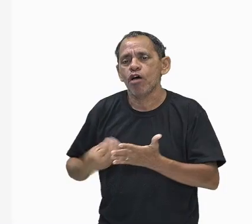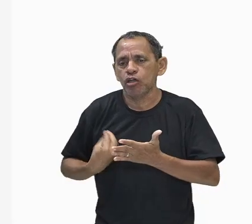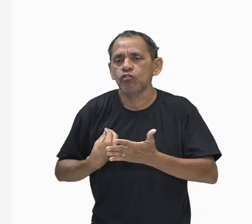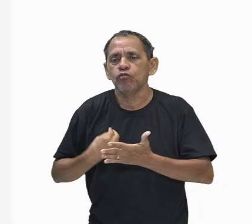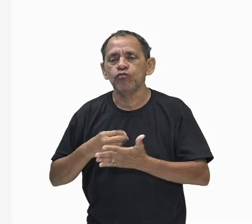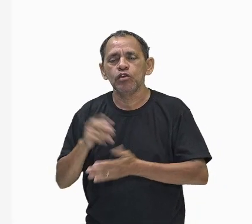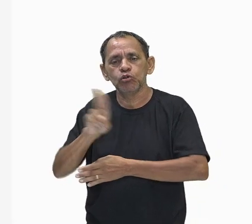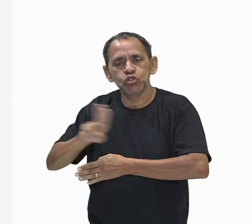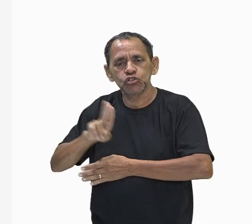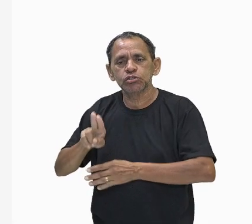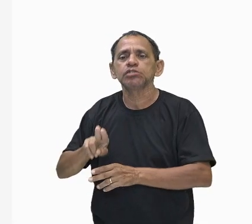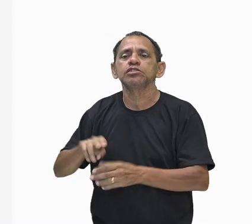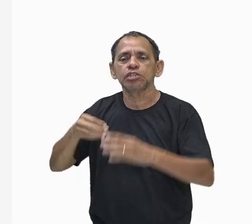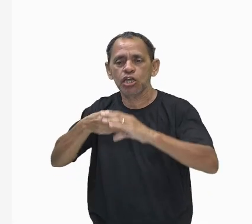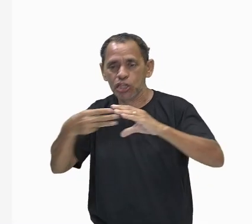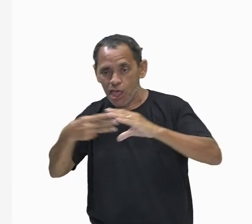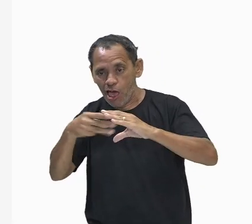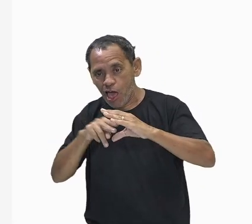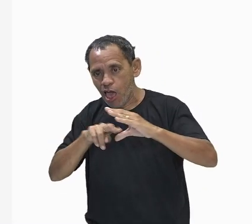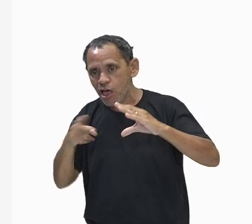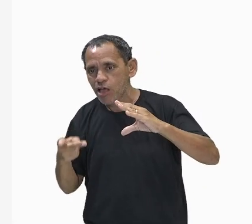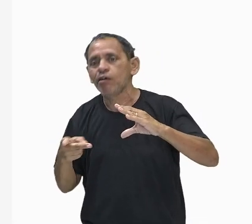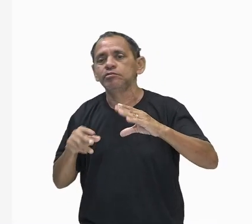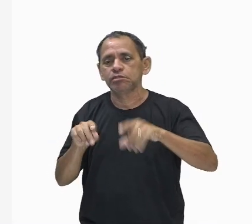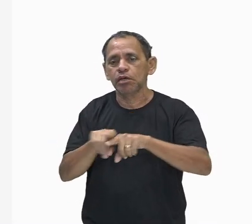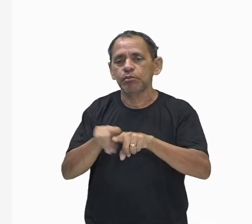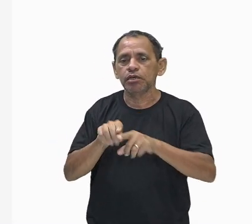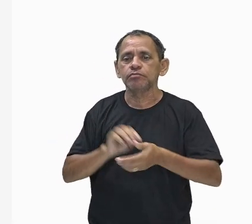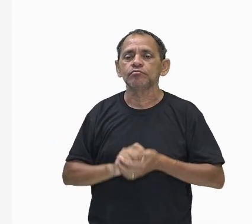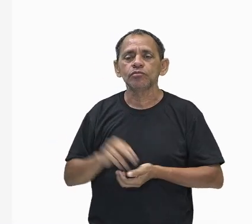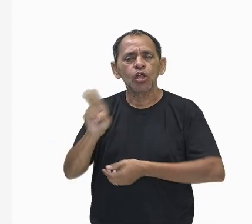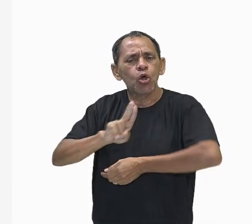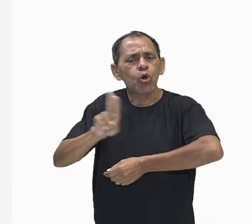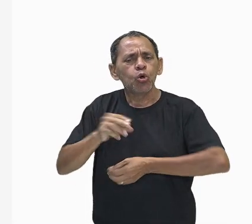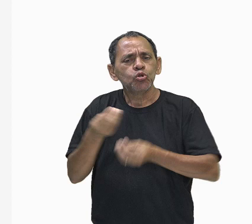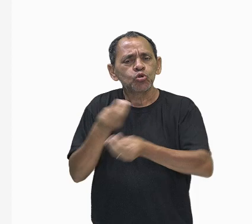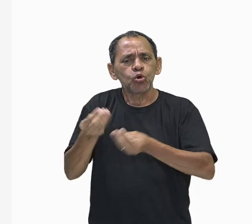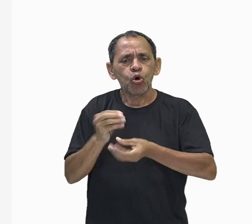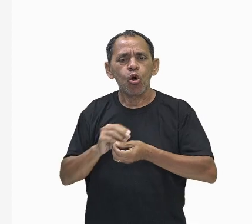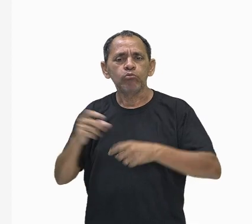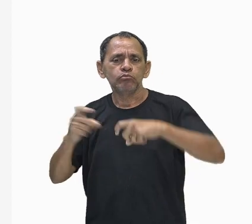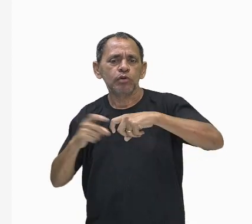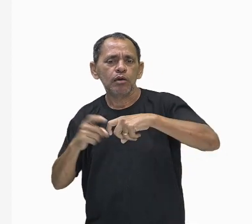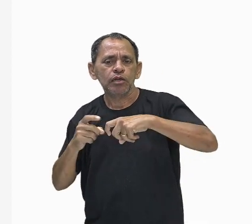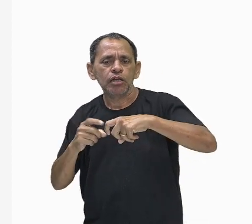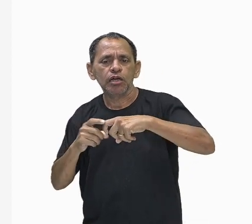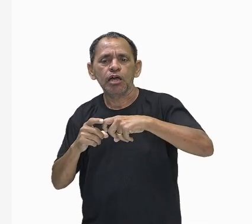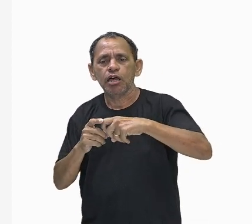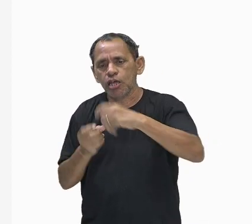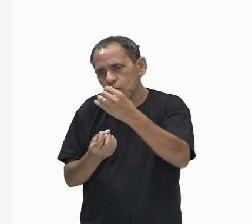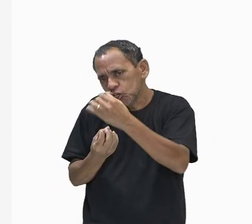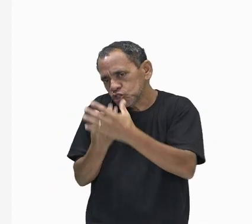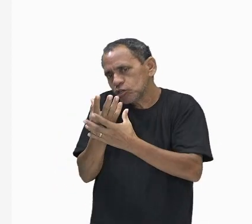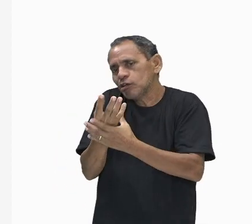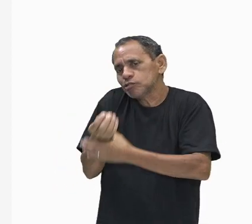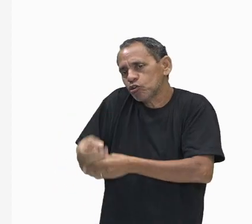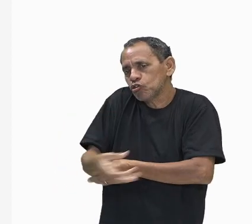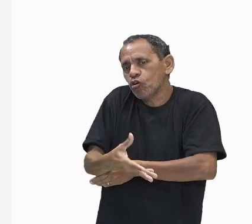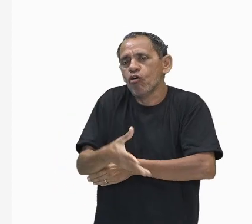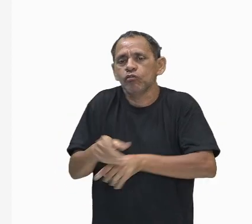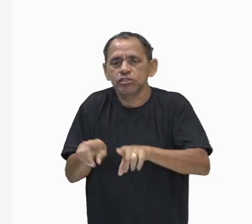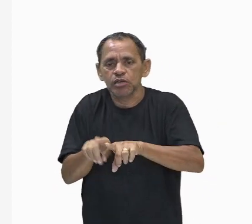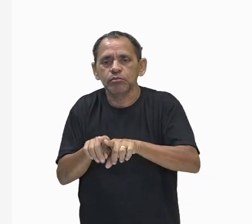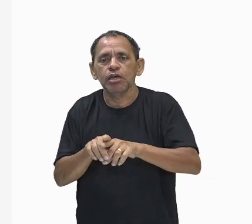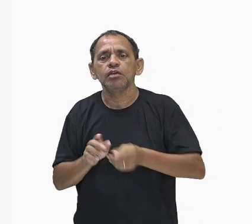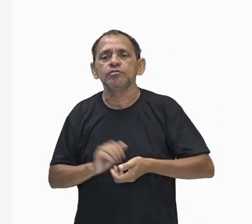Vamos conhecer agora. Nas aplicações, nós temos aí a medicina regenerativa, que